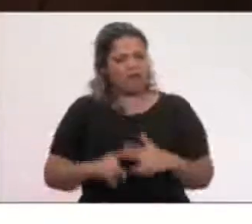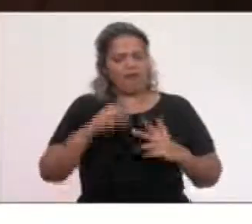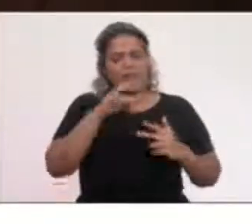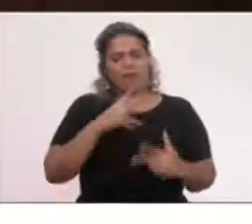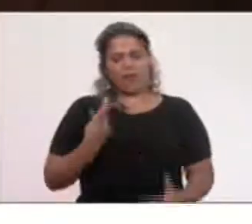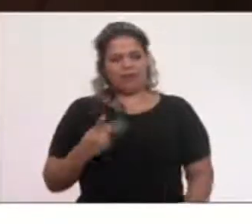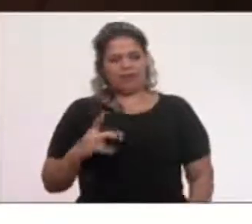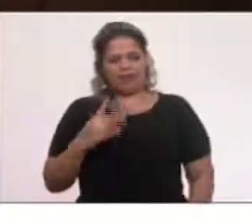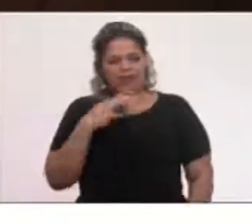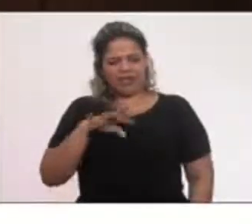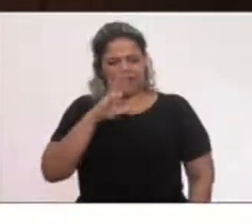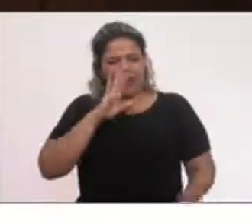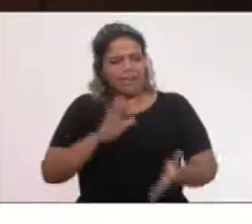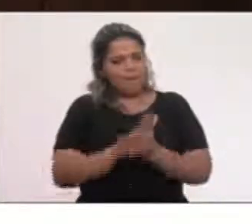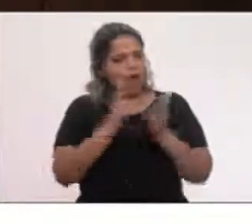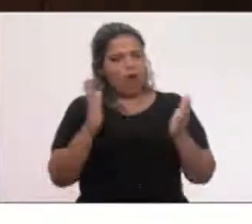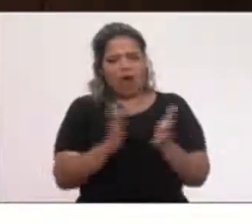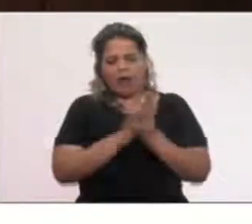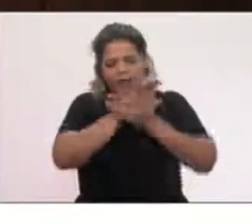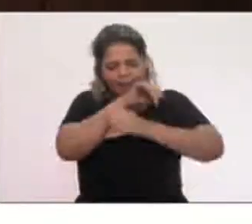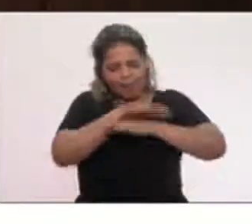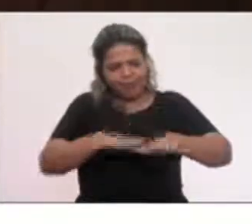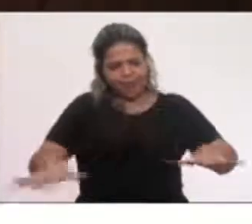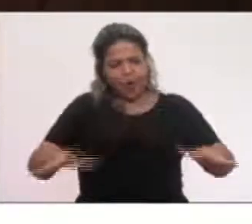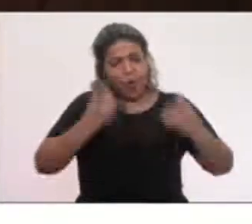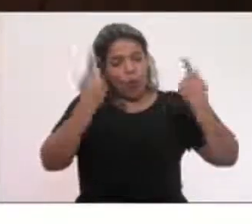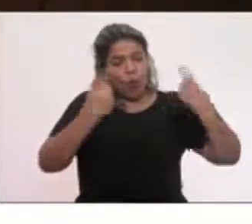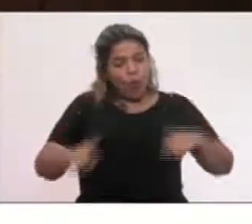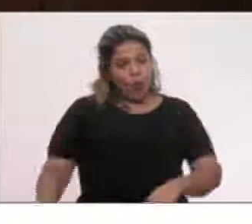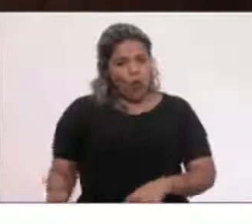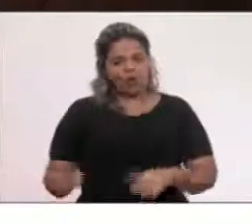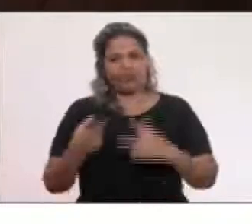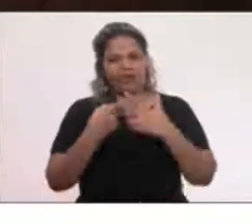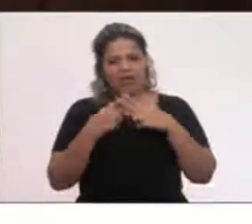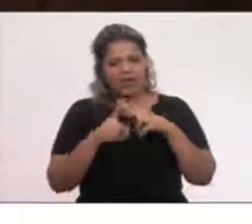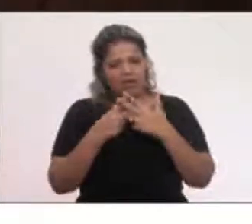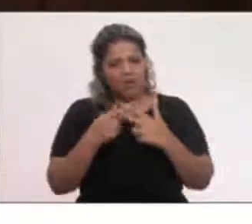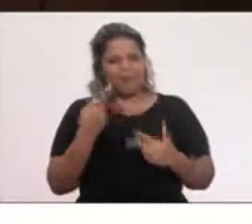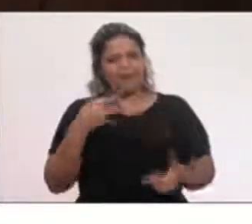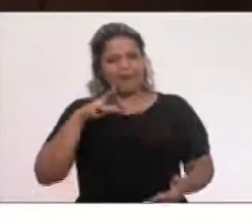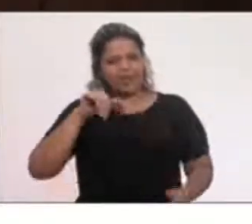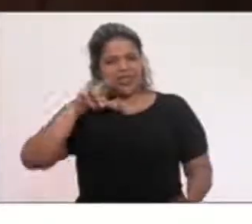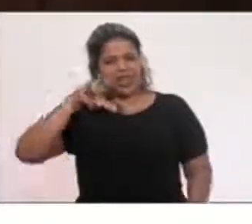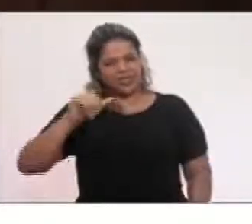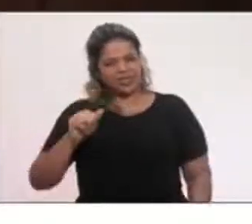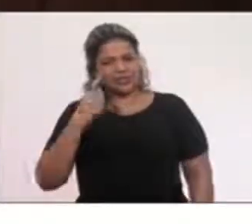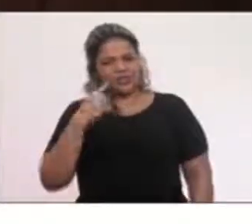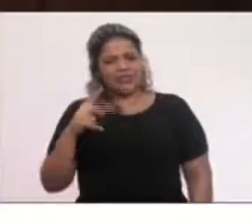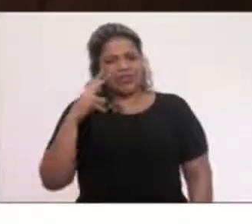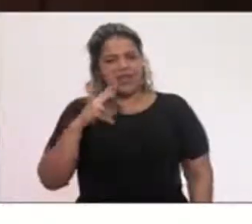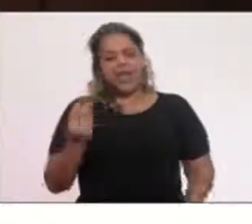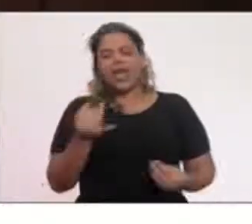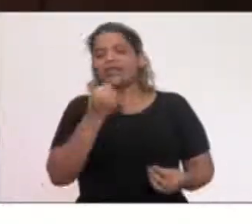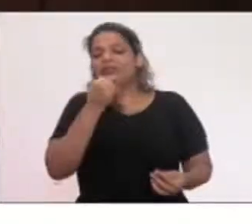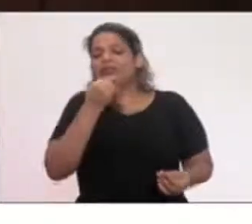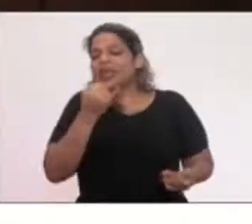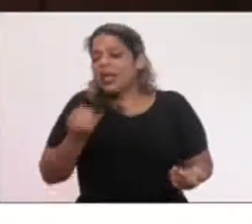Previdência que vai empobrecer a população, contra essa reforma da Previdência que prevê, por